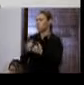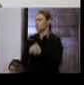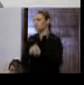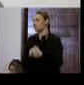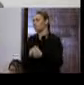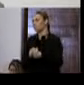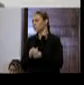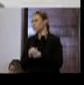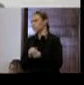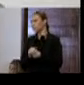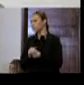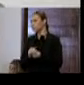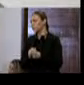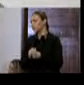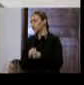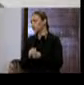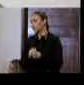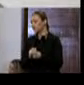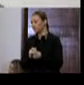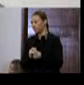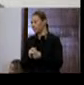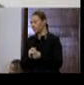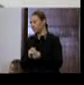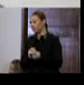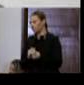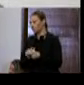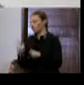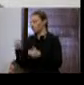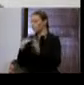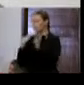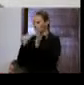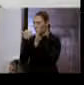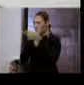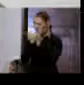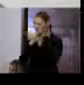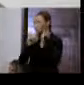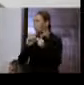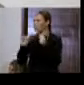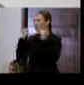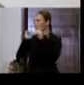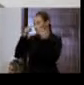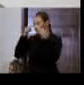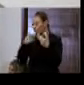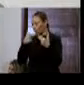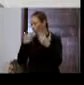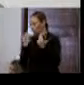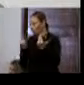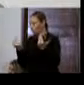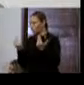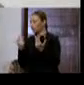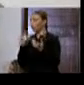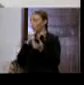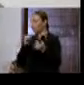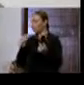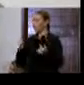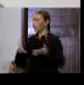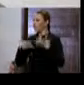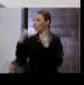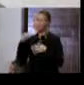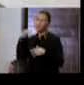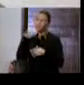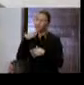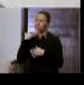bancos. E esse não cumprimento significou uma repactuação, e aqui eu quero elogiar o Banco do